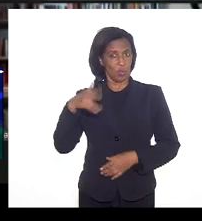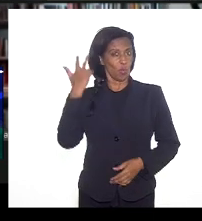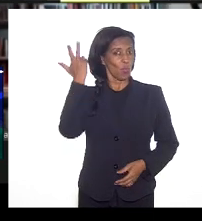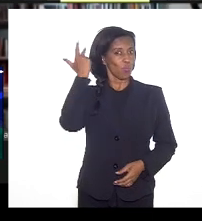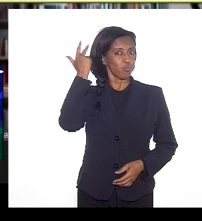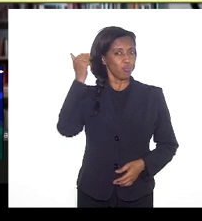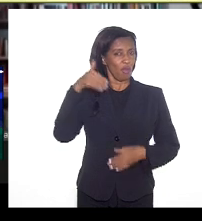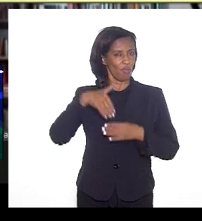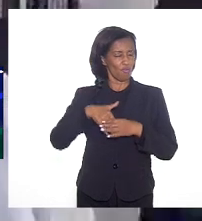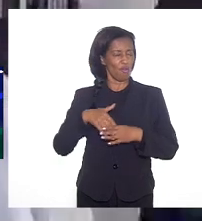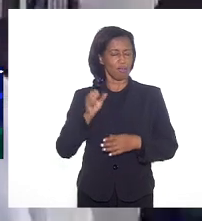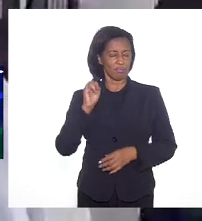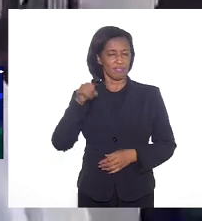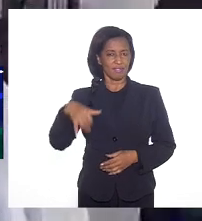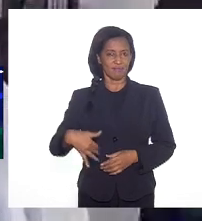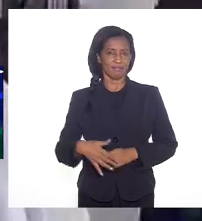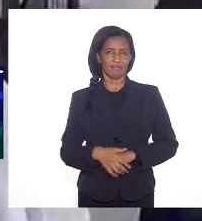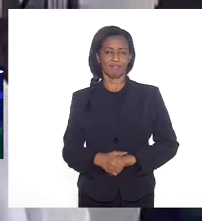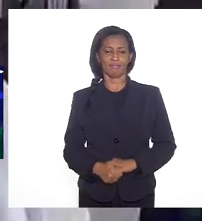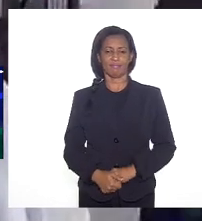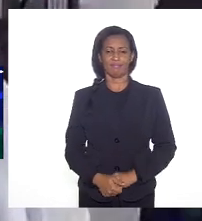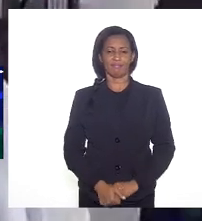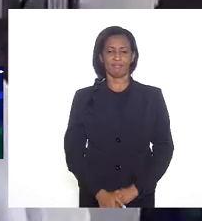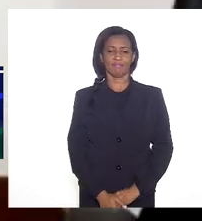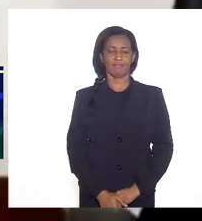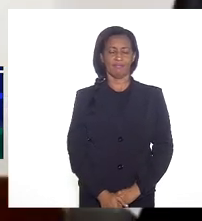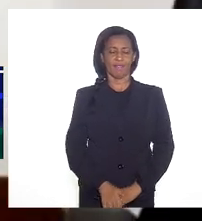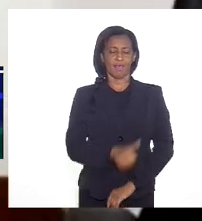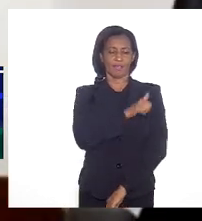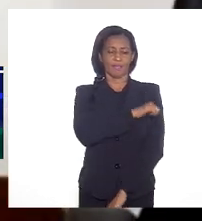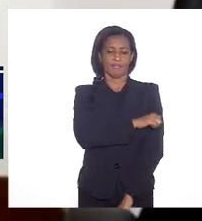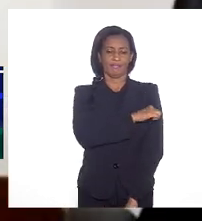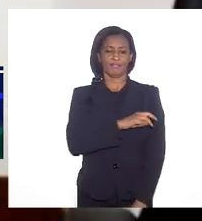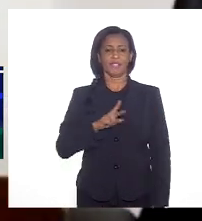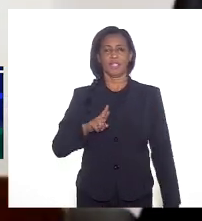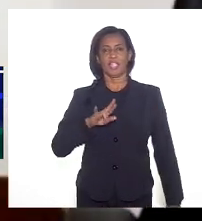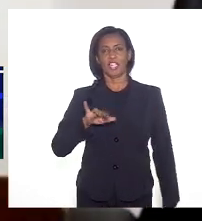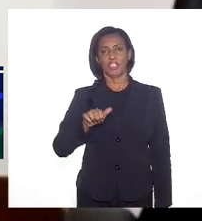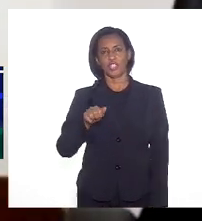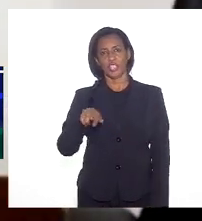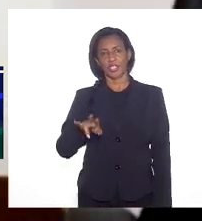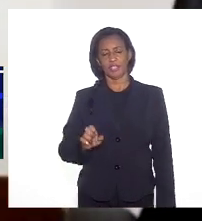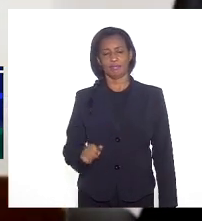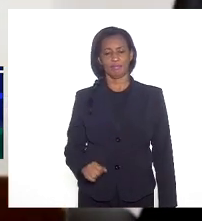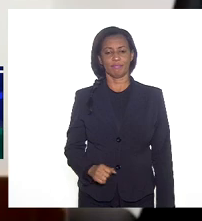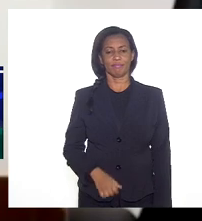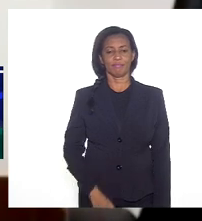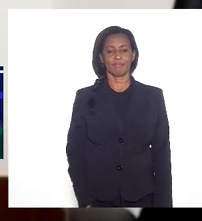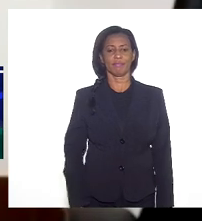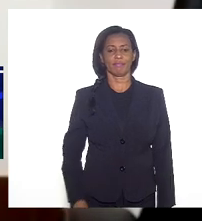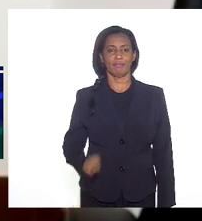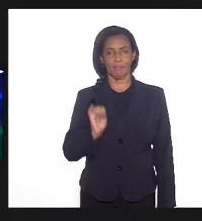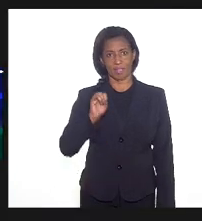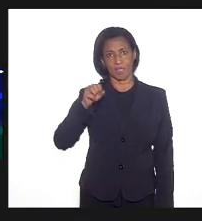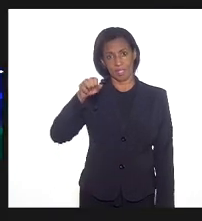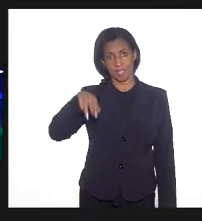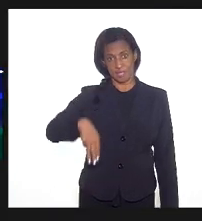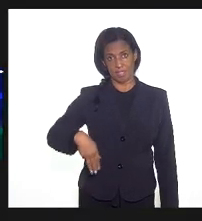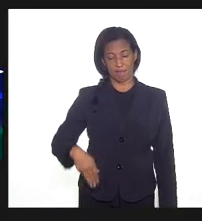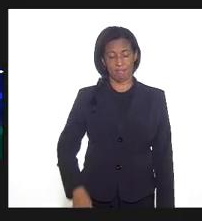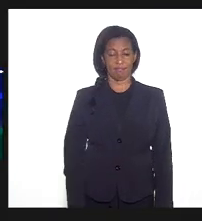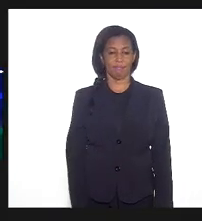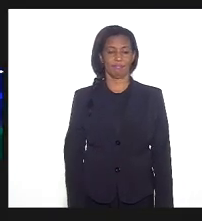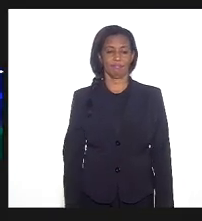voto sim presidente deputado da enfermeira Regiane voto sim presidente